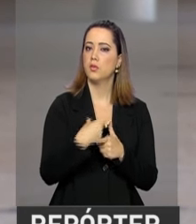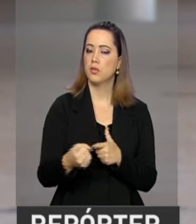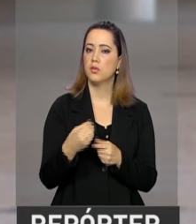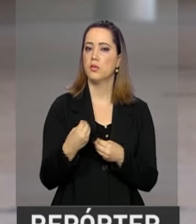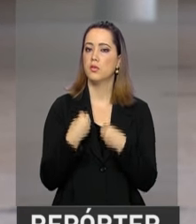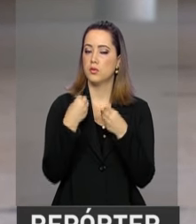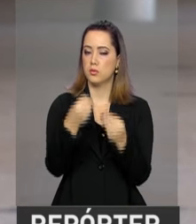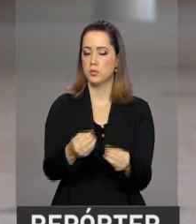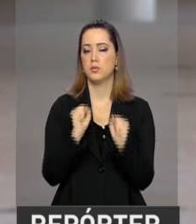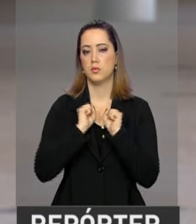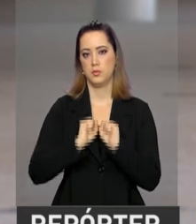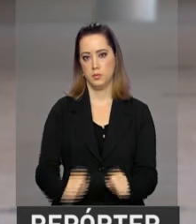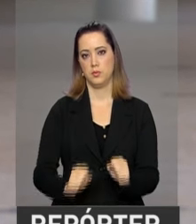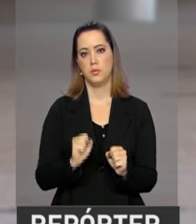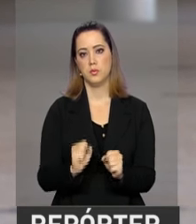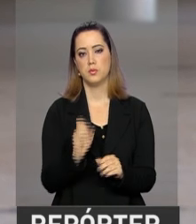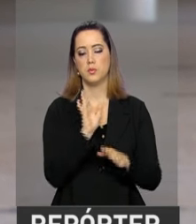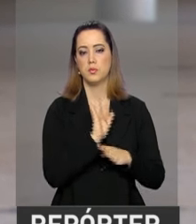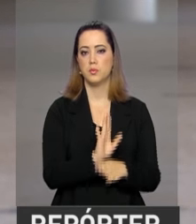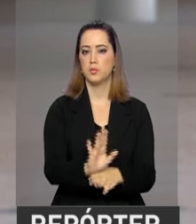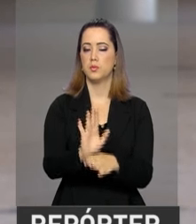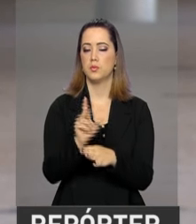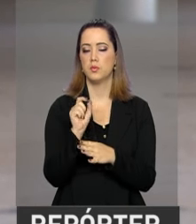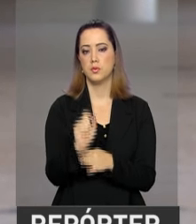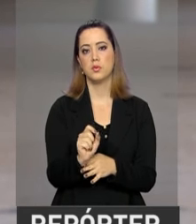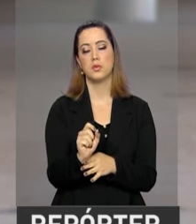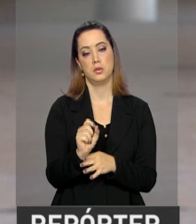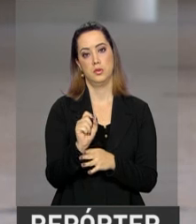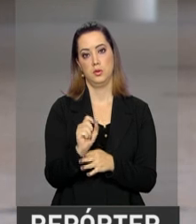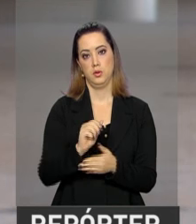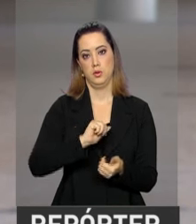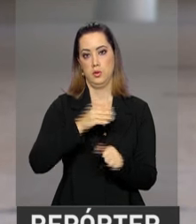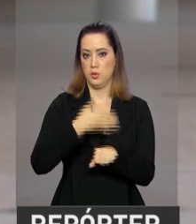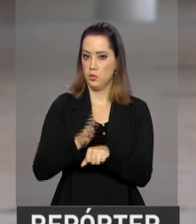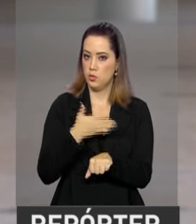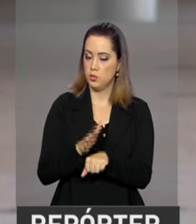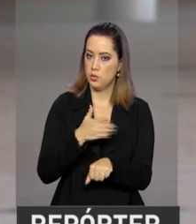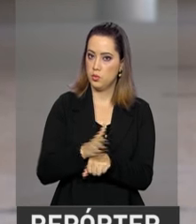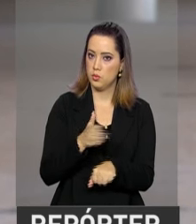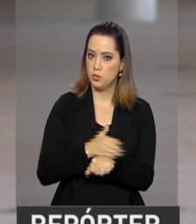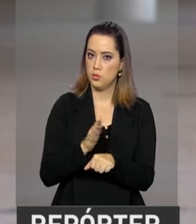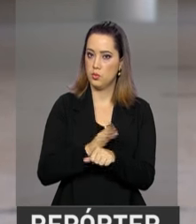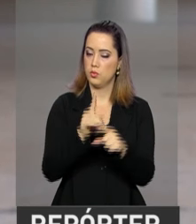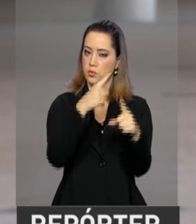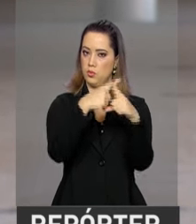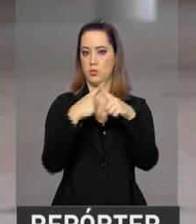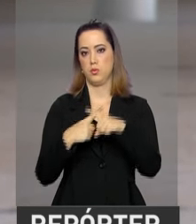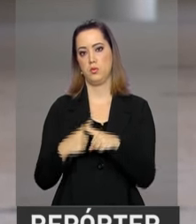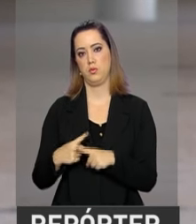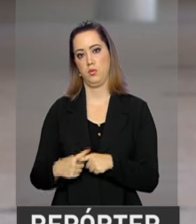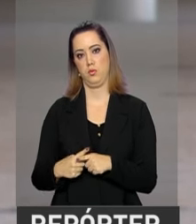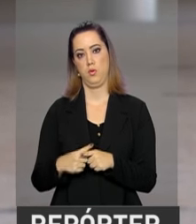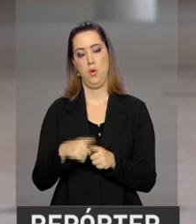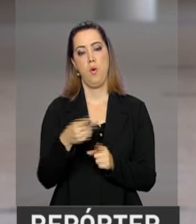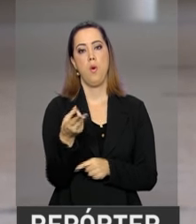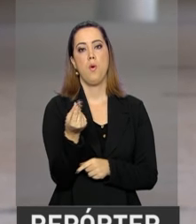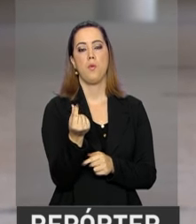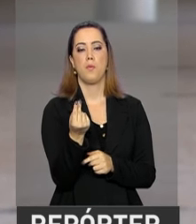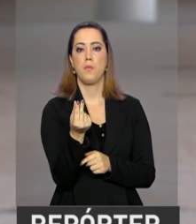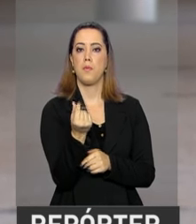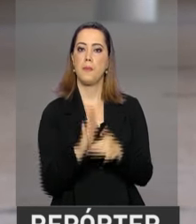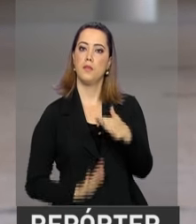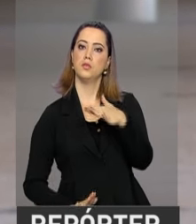dediquem exclusivamente aos treinamentos e às competições. As bolsas chegam a R$ 3.100 e